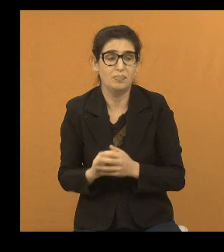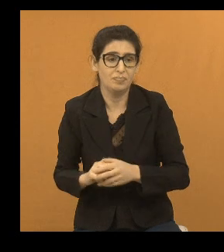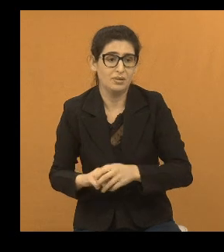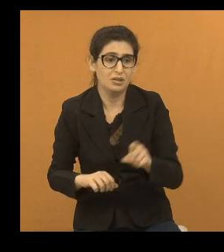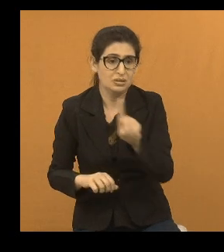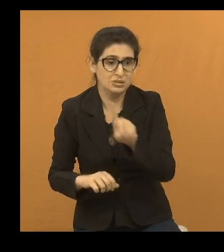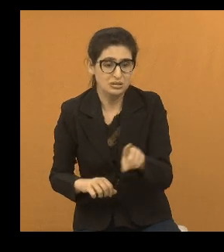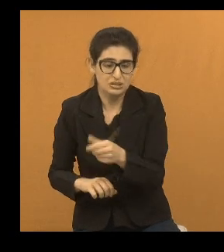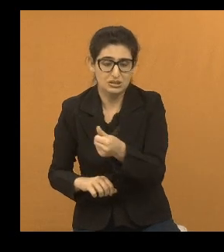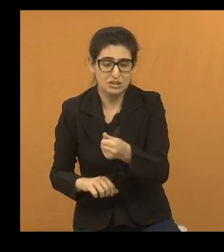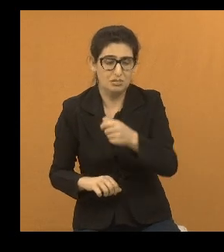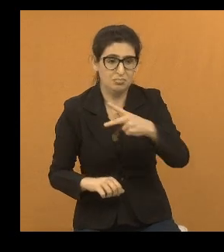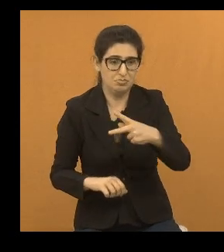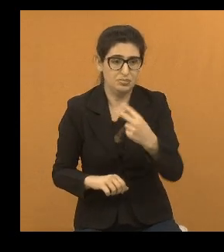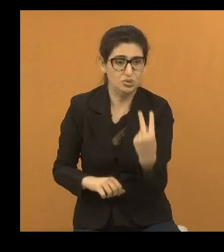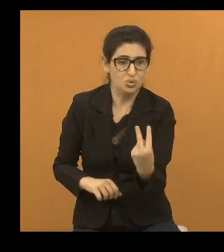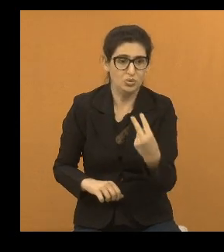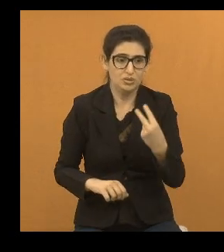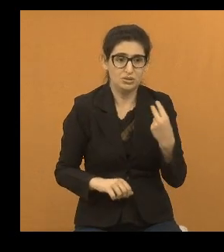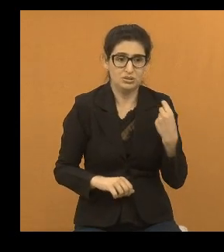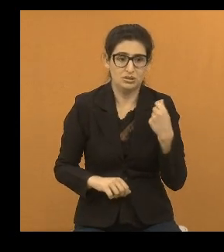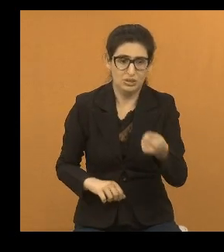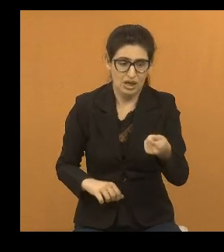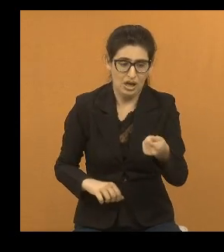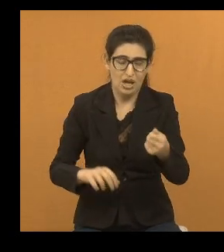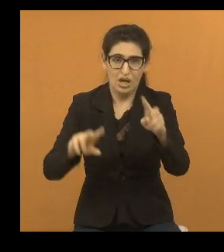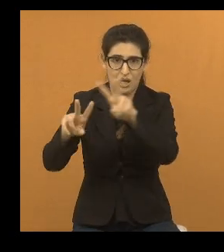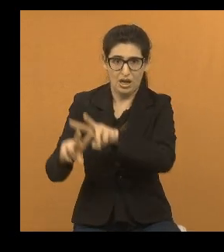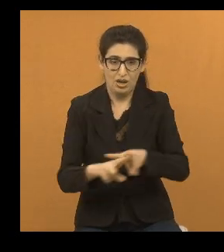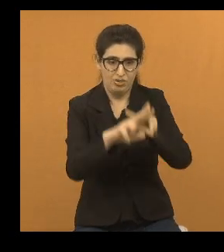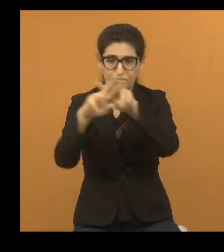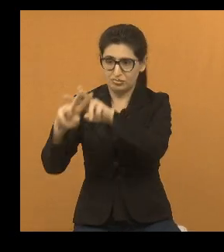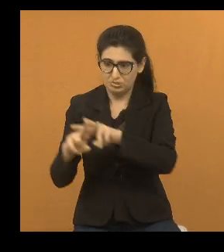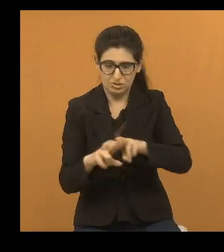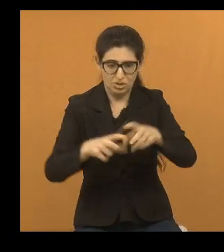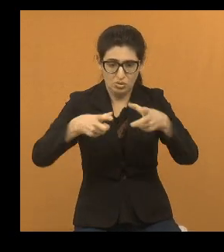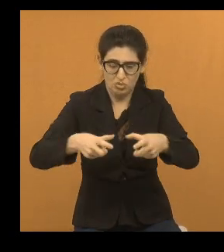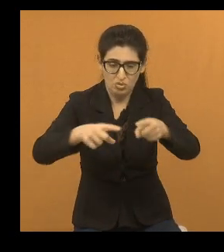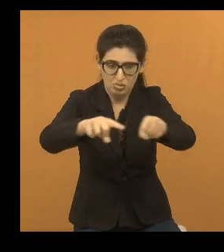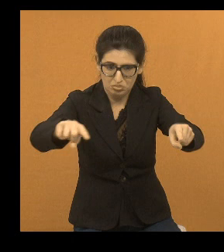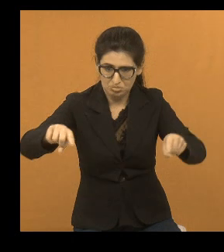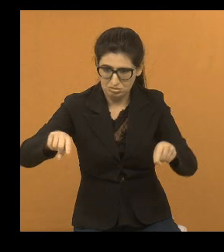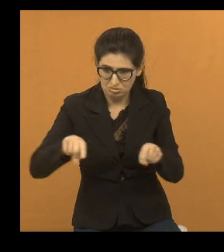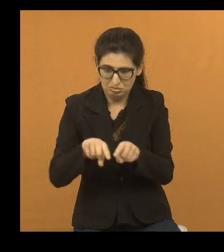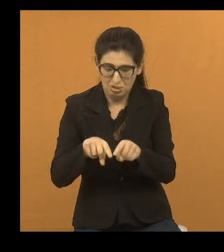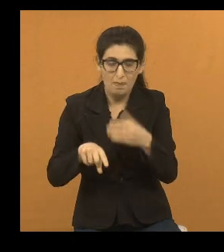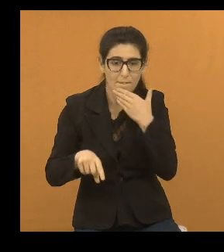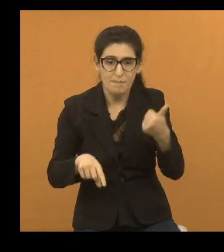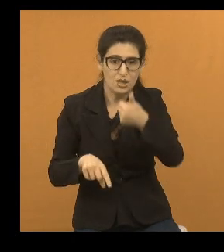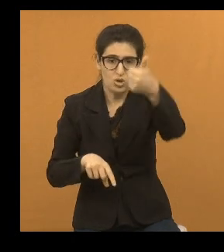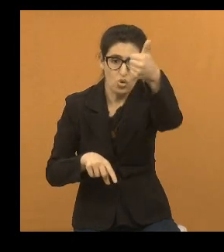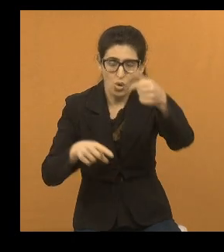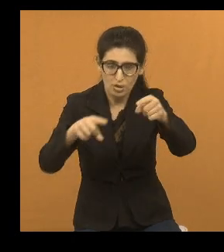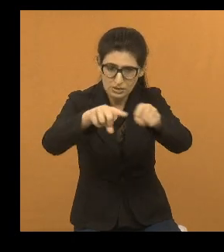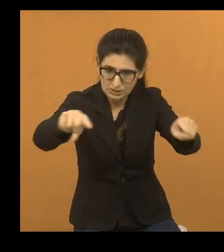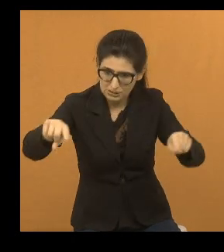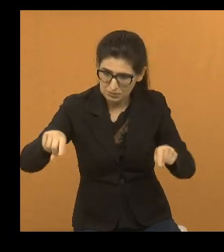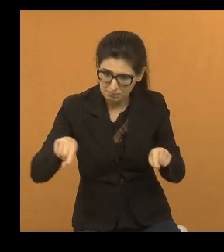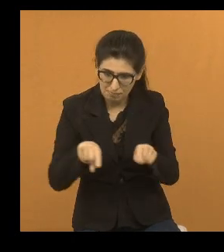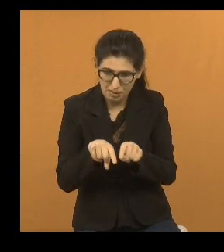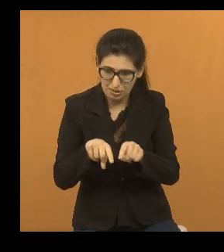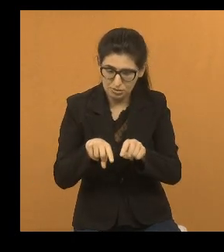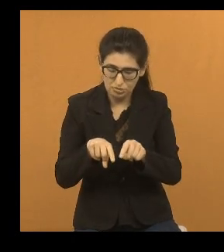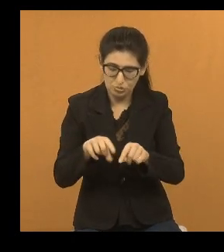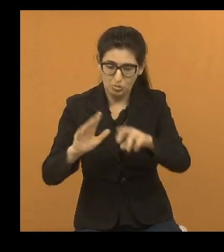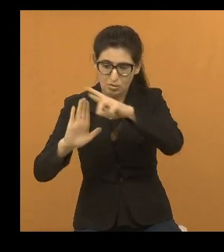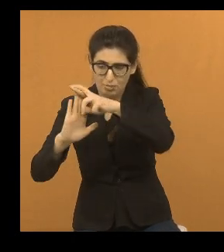ZAP 2A. Essa revisão do zoneamento visa a melhor distribuição do espaço, possibilitando a regularização desses lotes